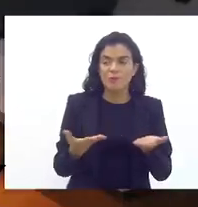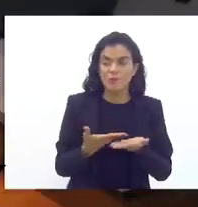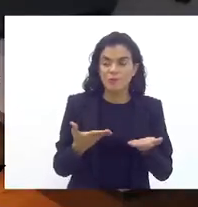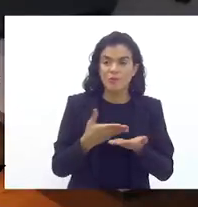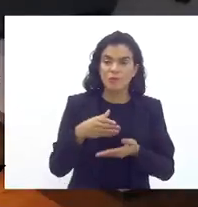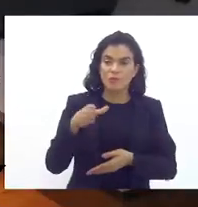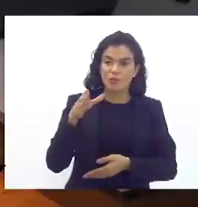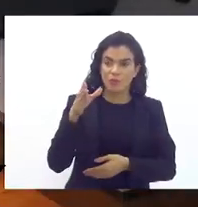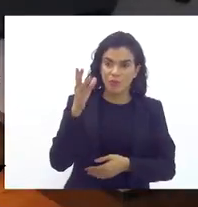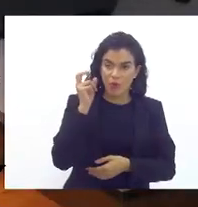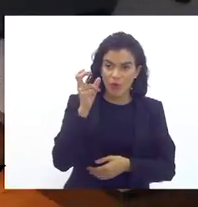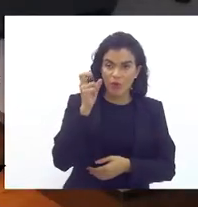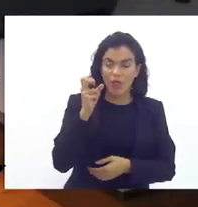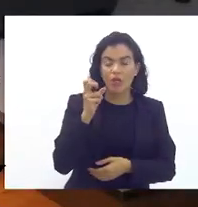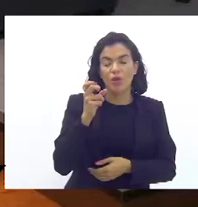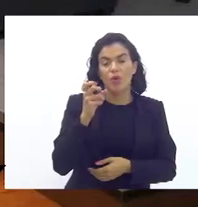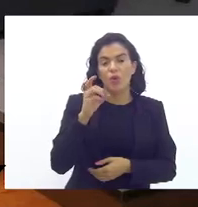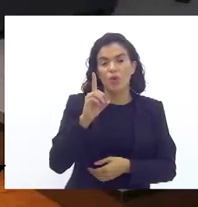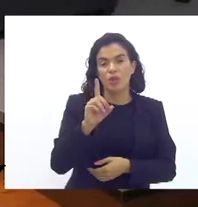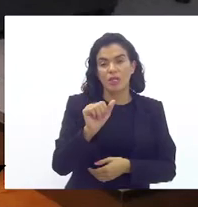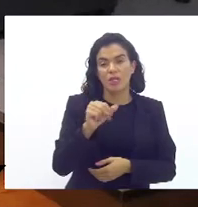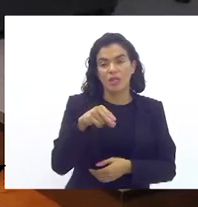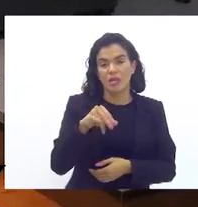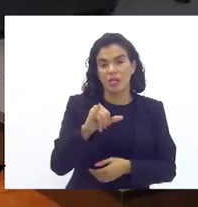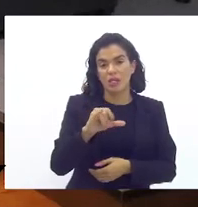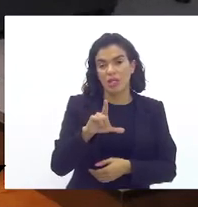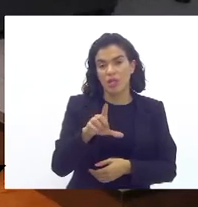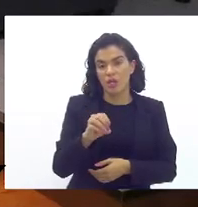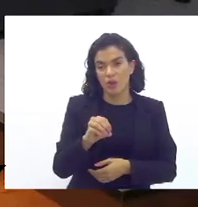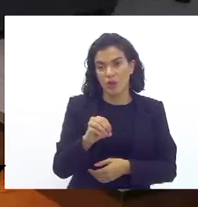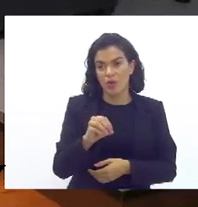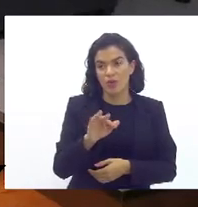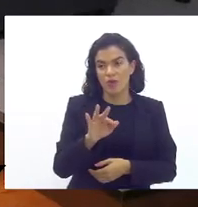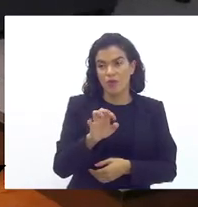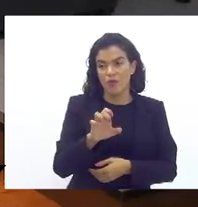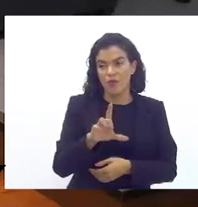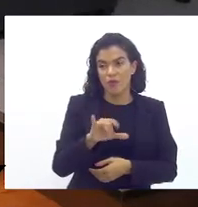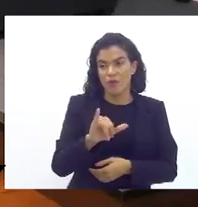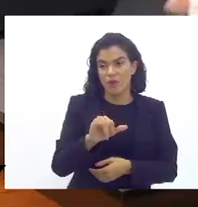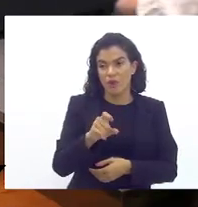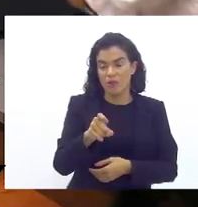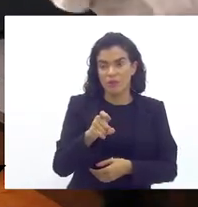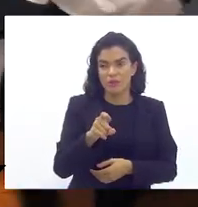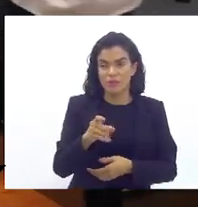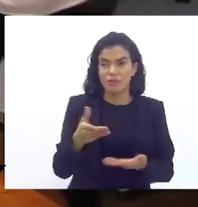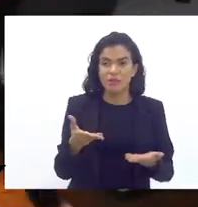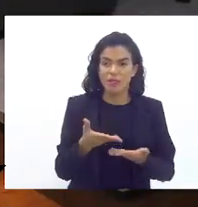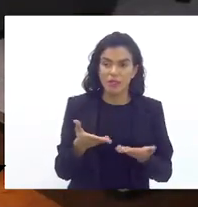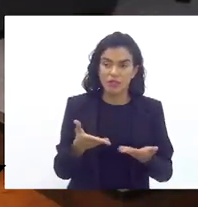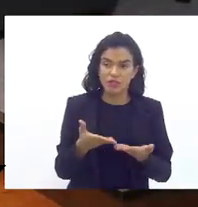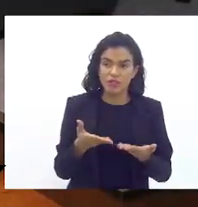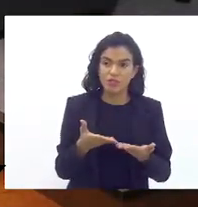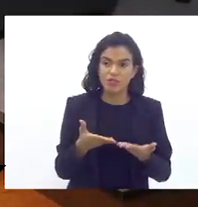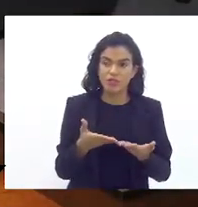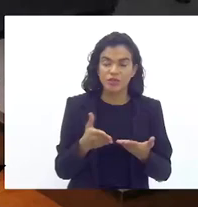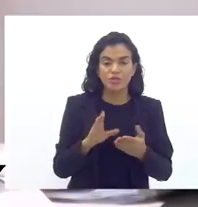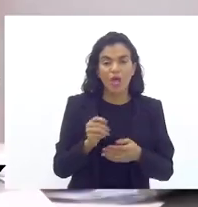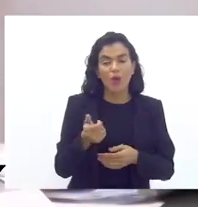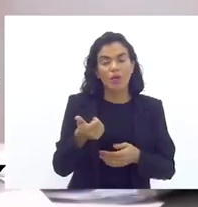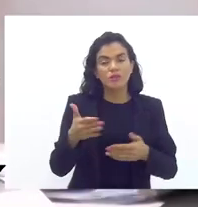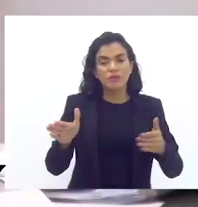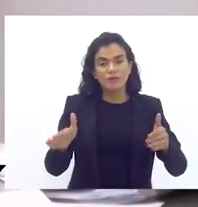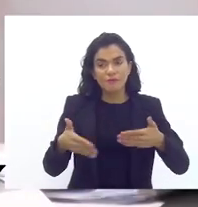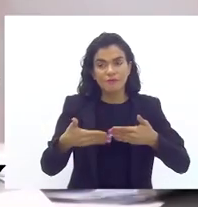o Danilo Félix em seguida deputada Marta Rocha já temos uma lista de inscritos e estamos caminhando para a parte final